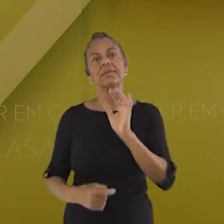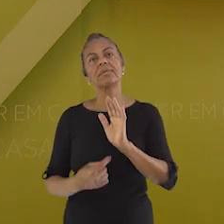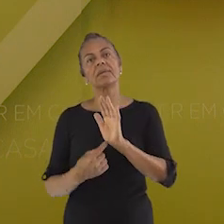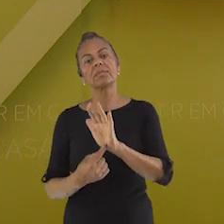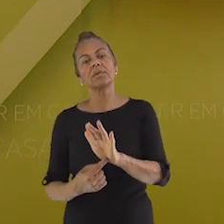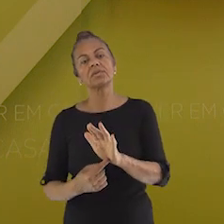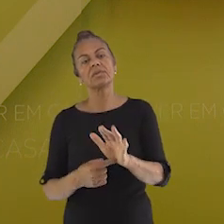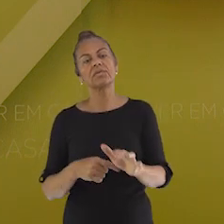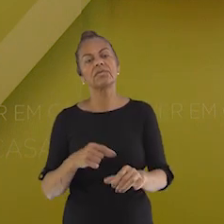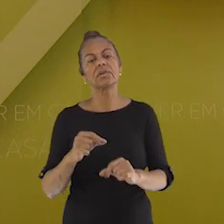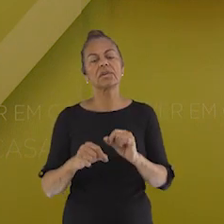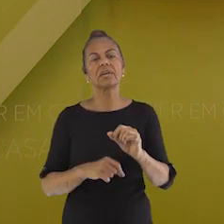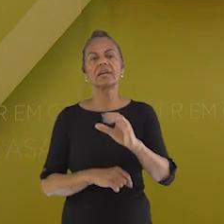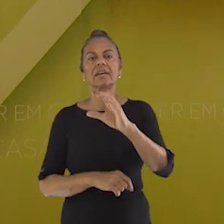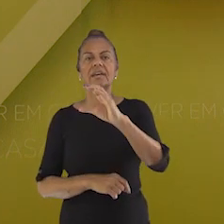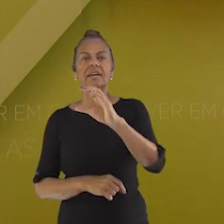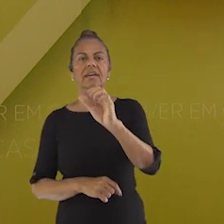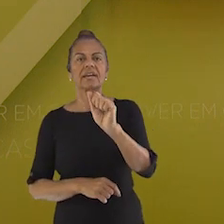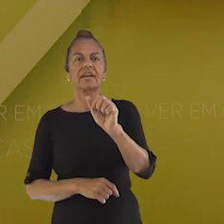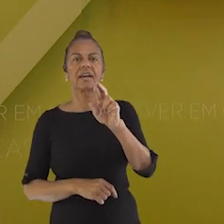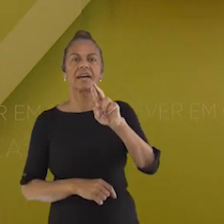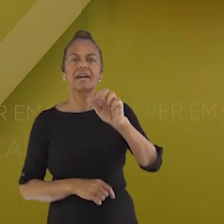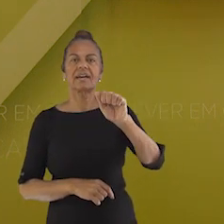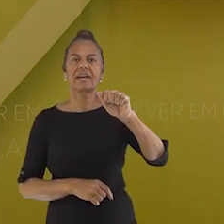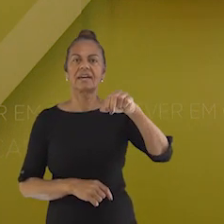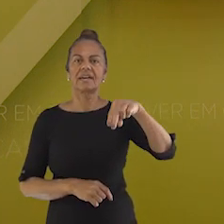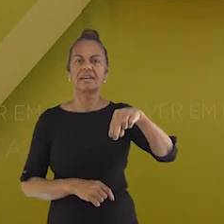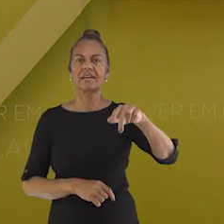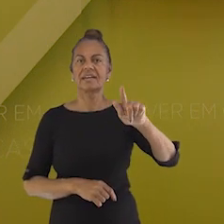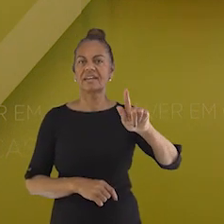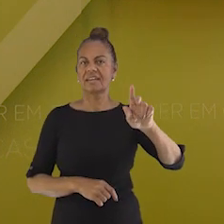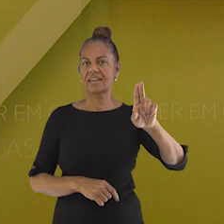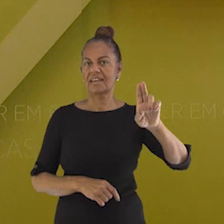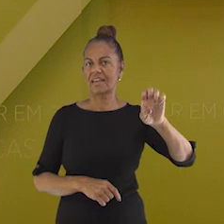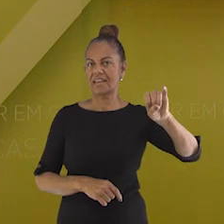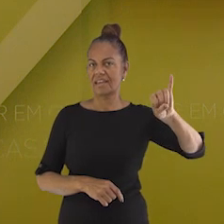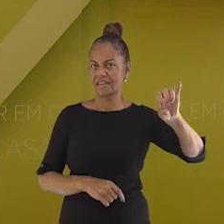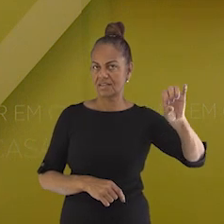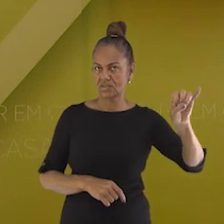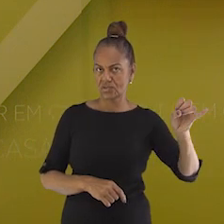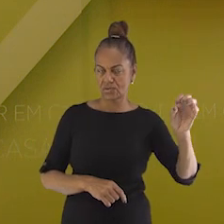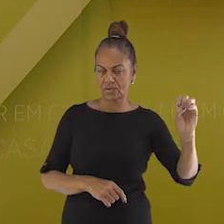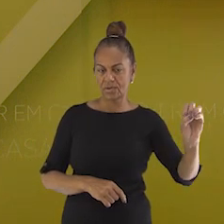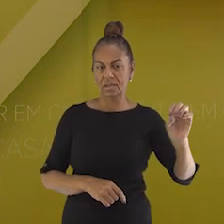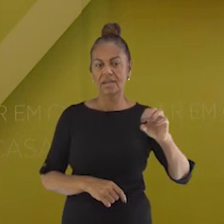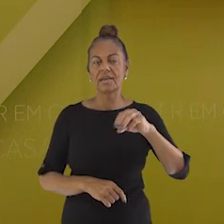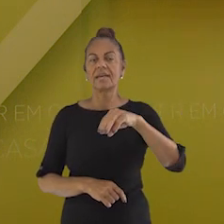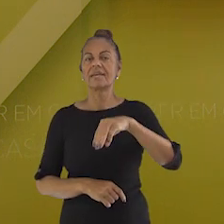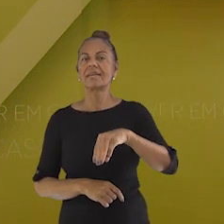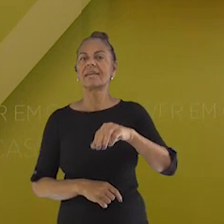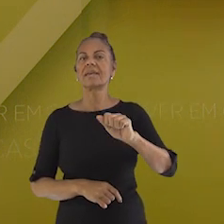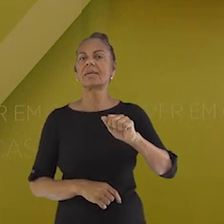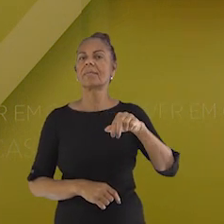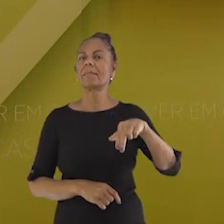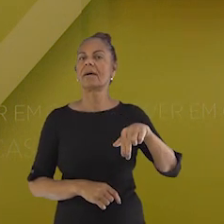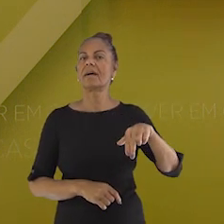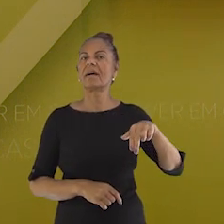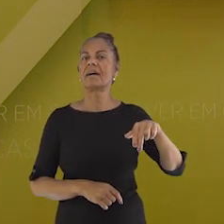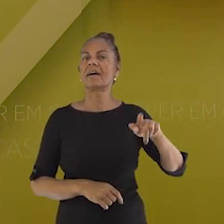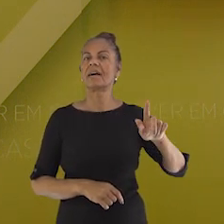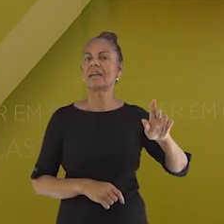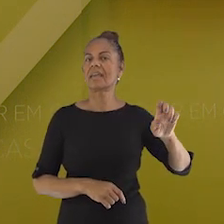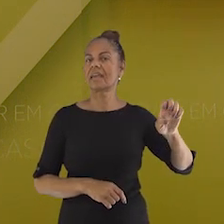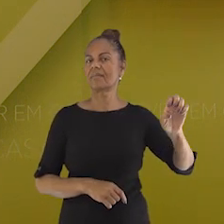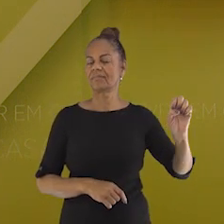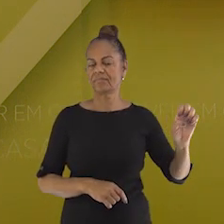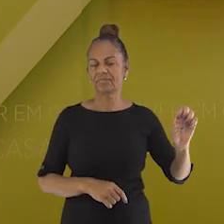nos mostrou são caranguejo, olha o G, o E aqui, e mangue, que também é